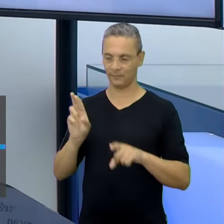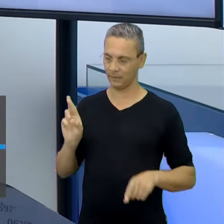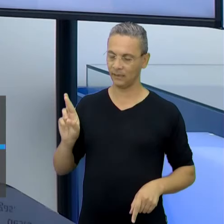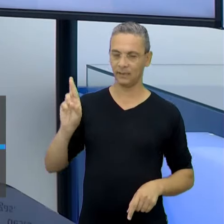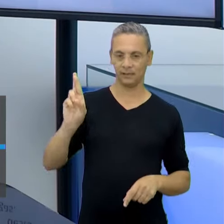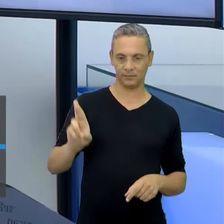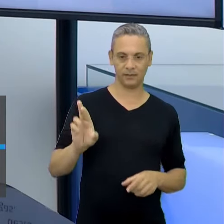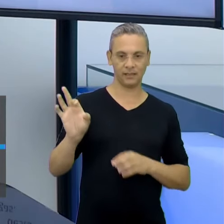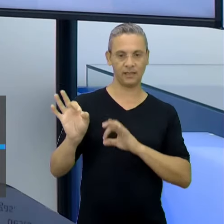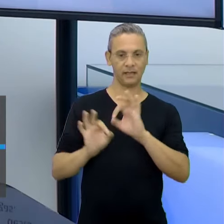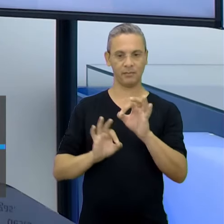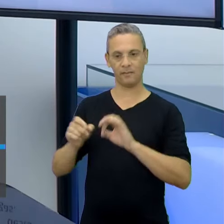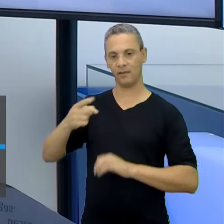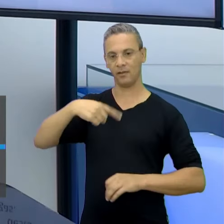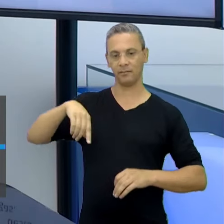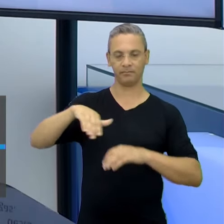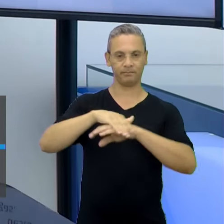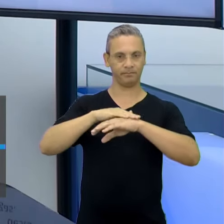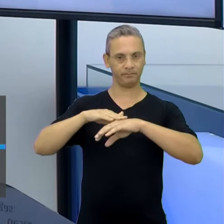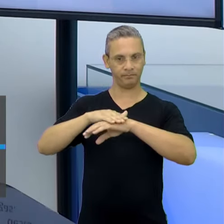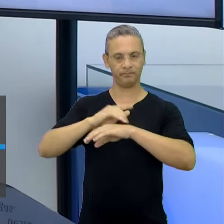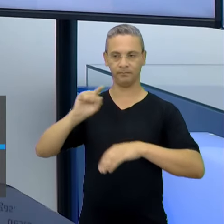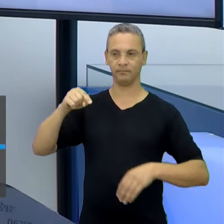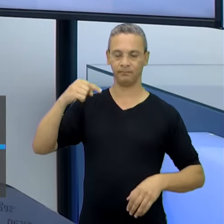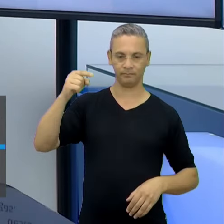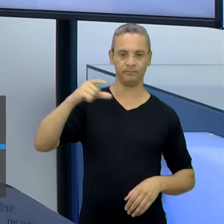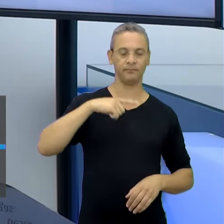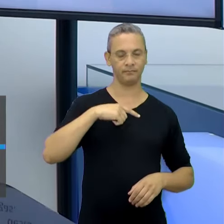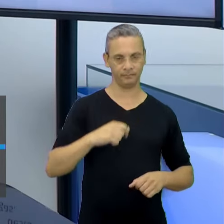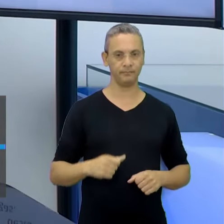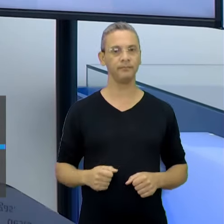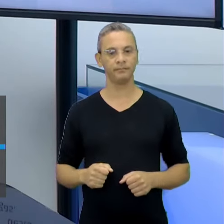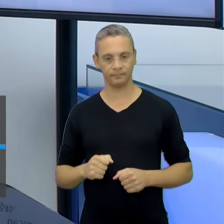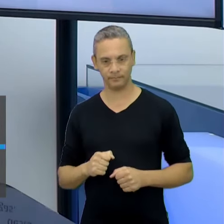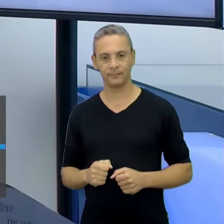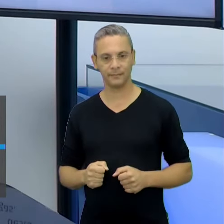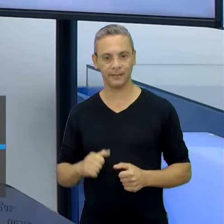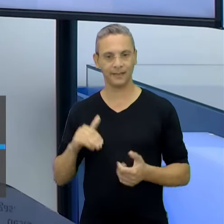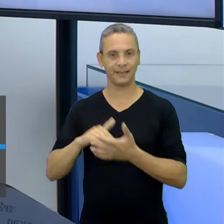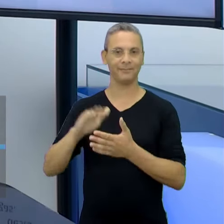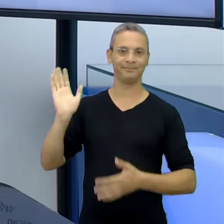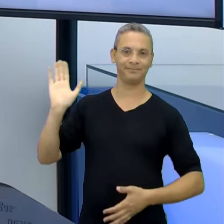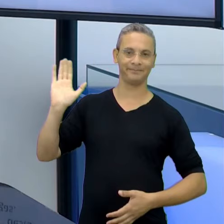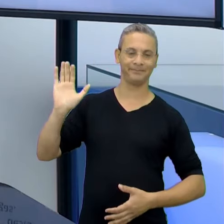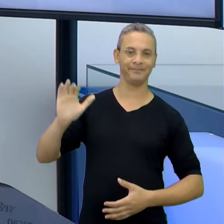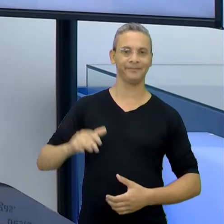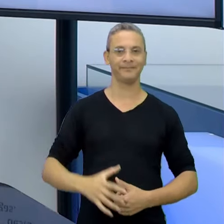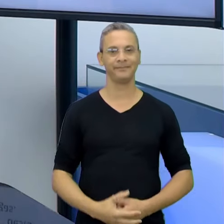responder e se preparar para a nossa conversa da próxima vez. Até lá!